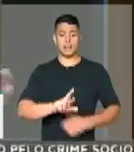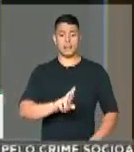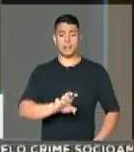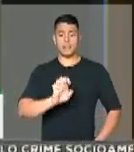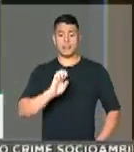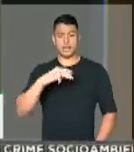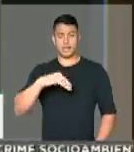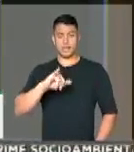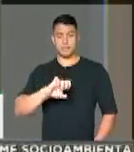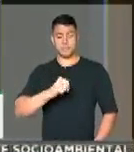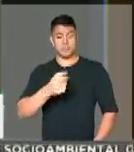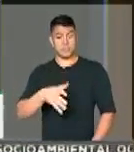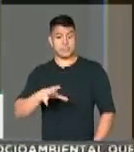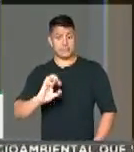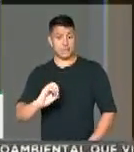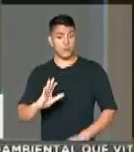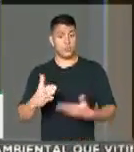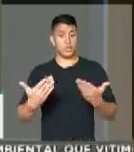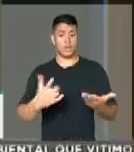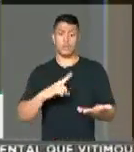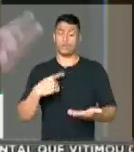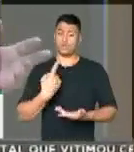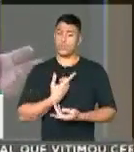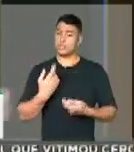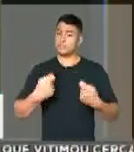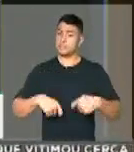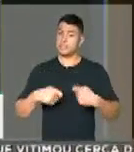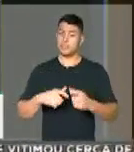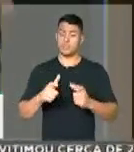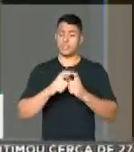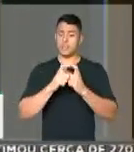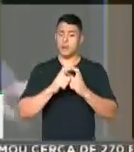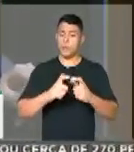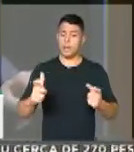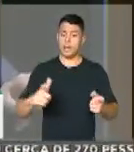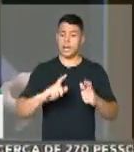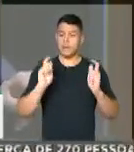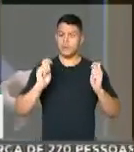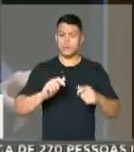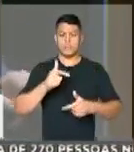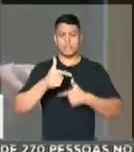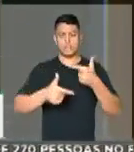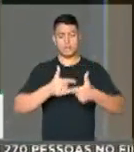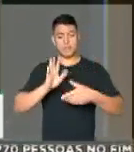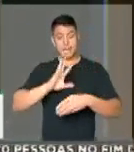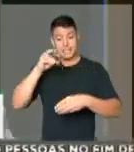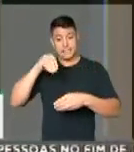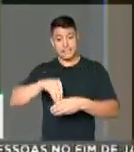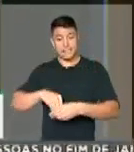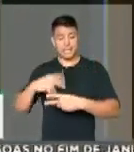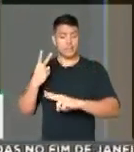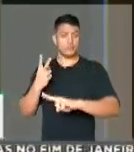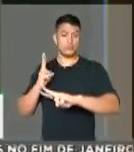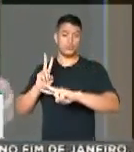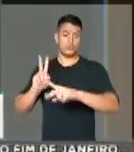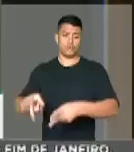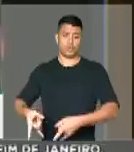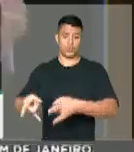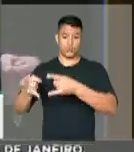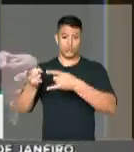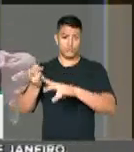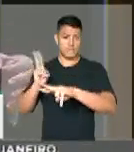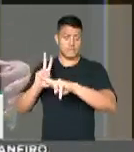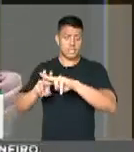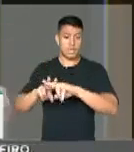de trabalho nas unidades prisionais e de estudo, inclusive porque tem a oportunidade de